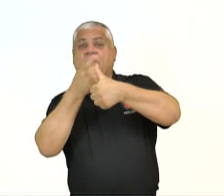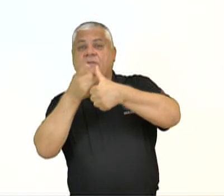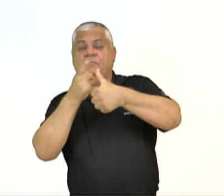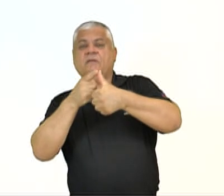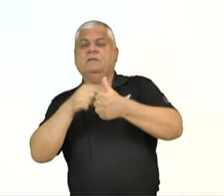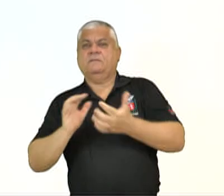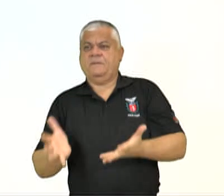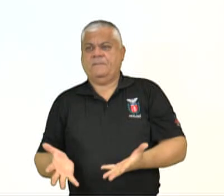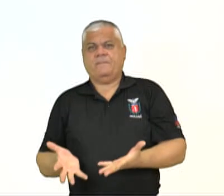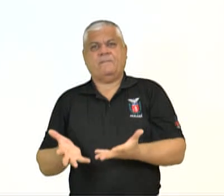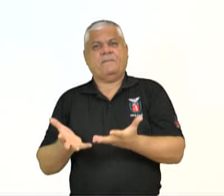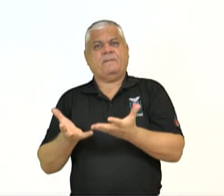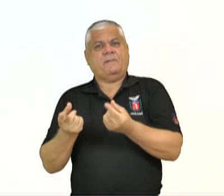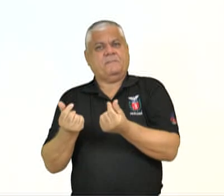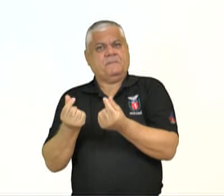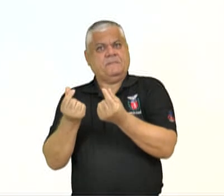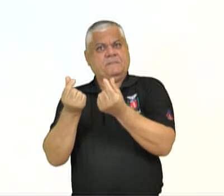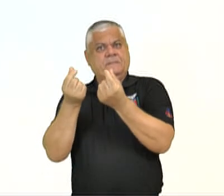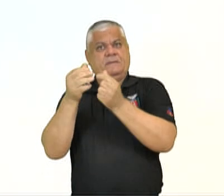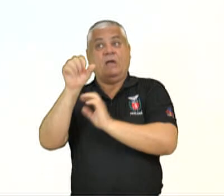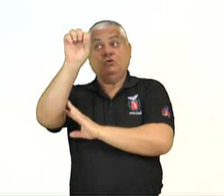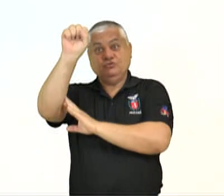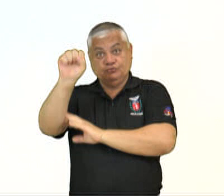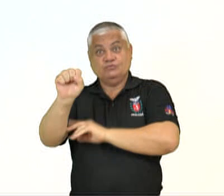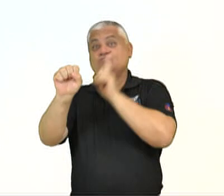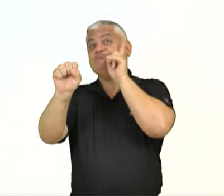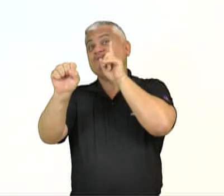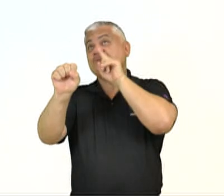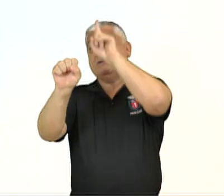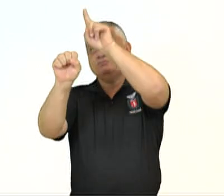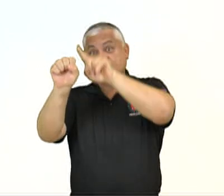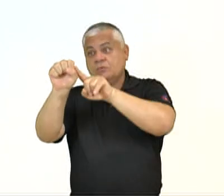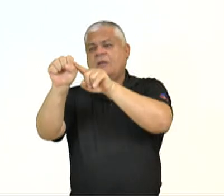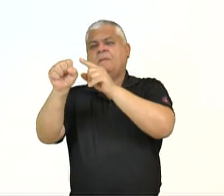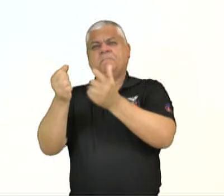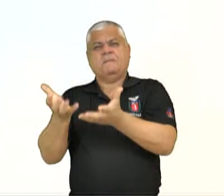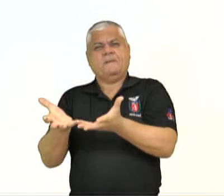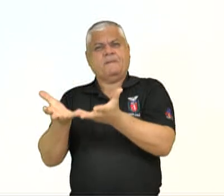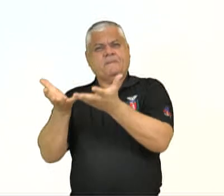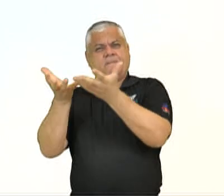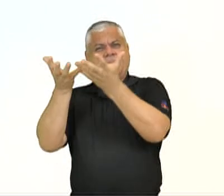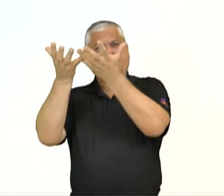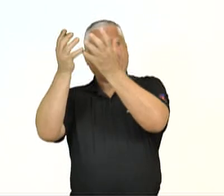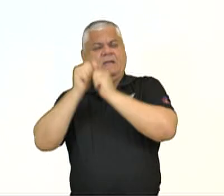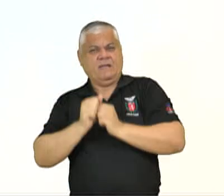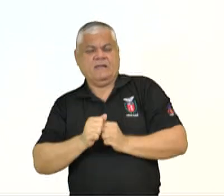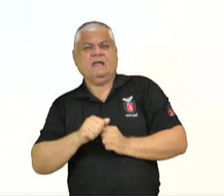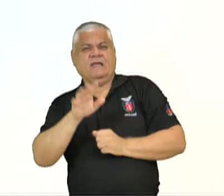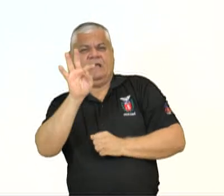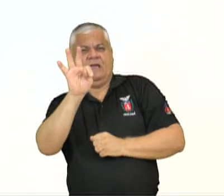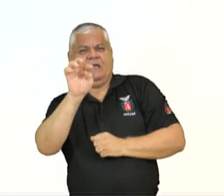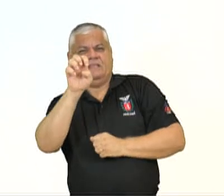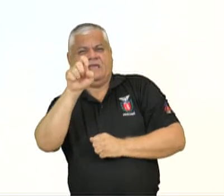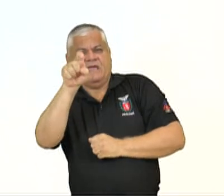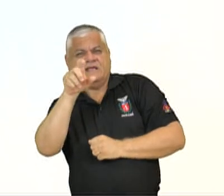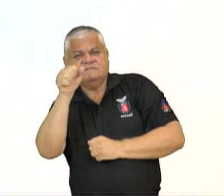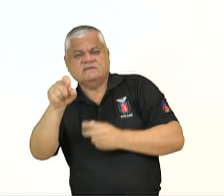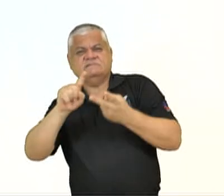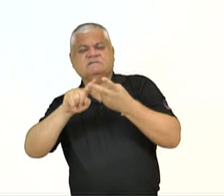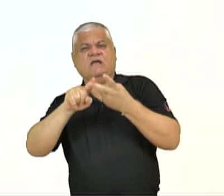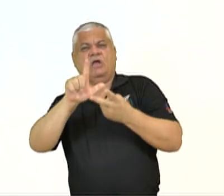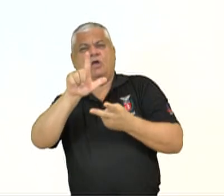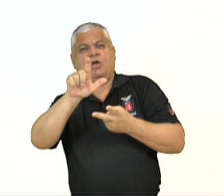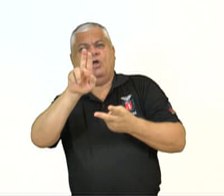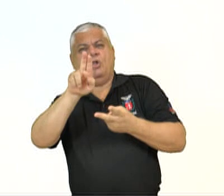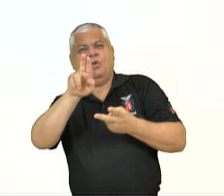ascensão econômica do sul do país, a região então ali da Louisiana, a região do Texas também, aonde tem,